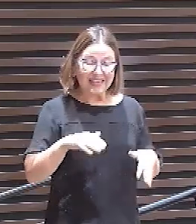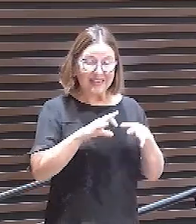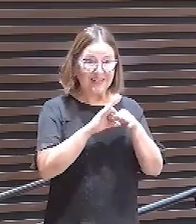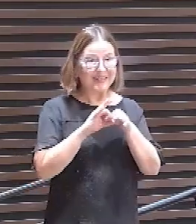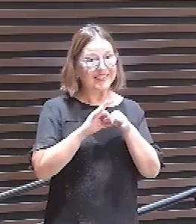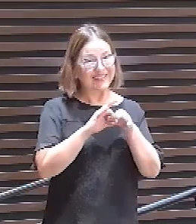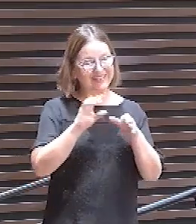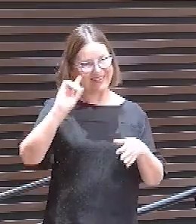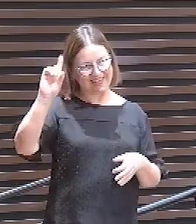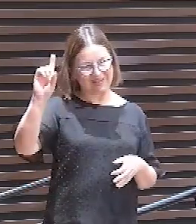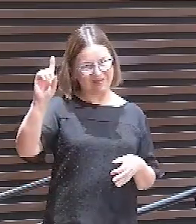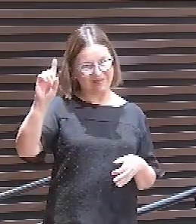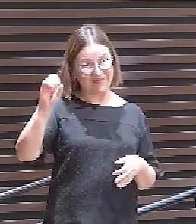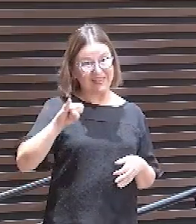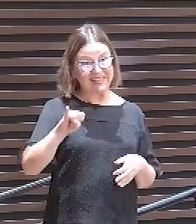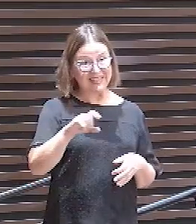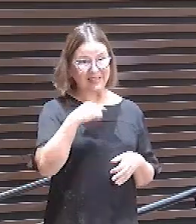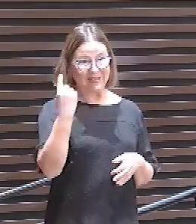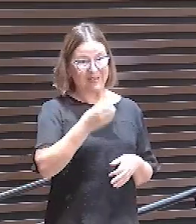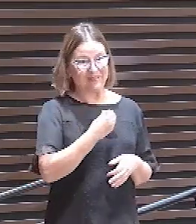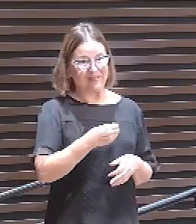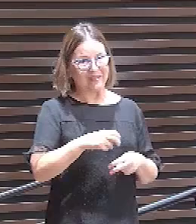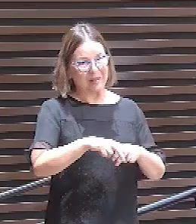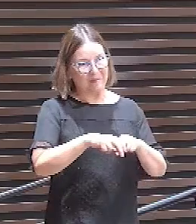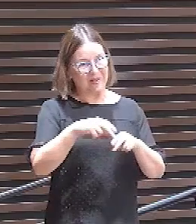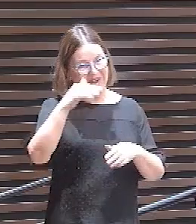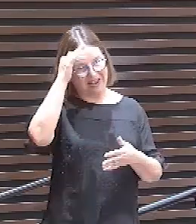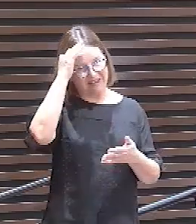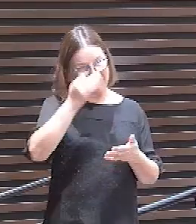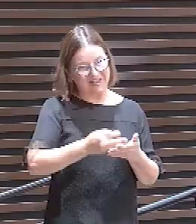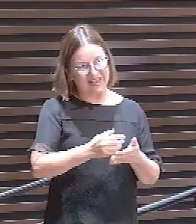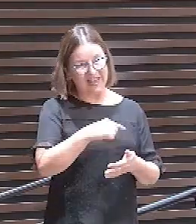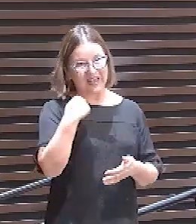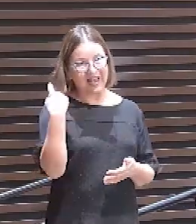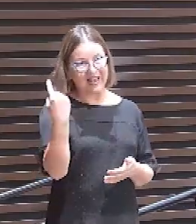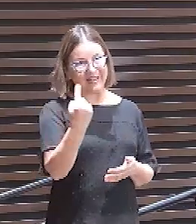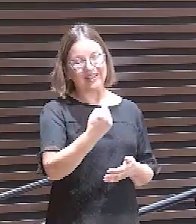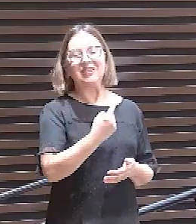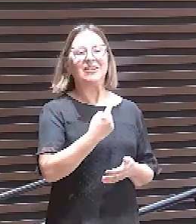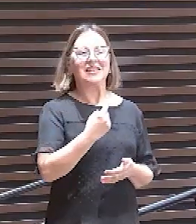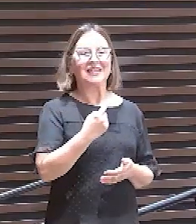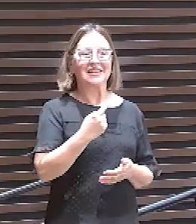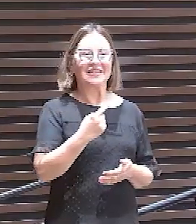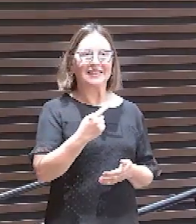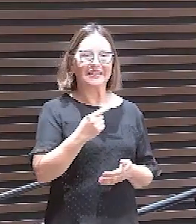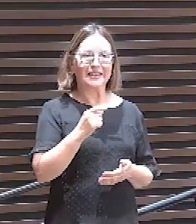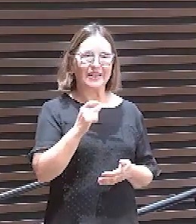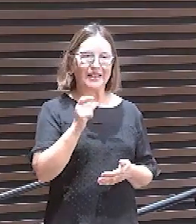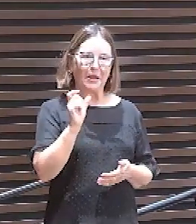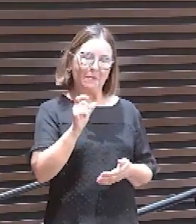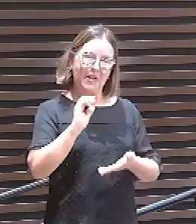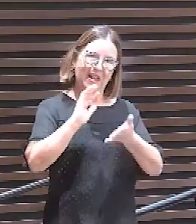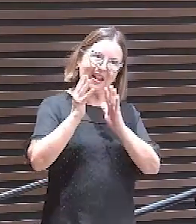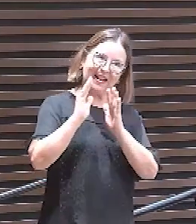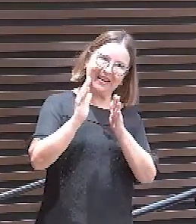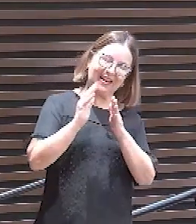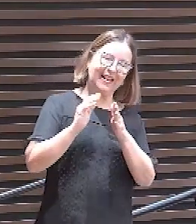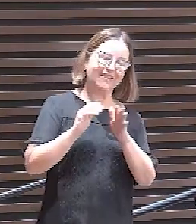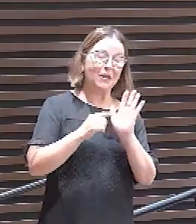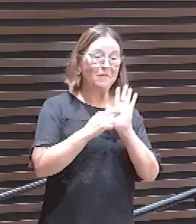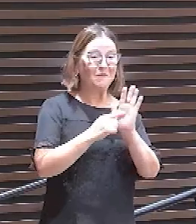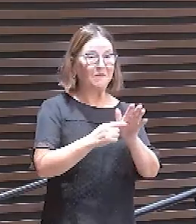nossas prioridades, nossas palavras, nossas ações, elas refletem o caráter de